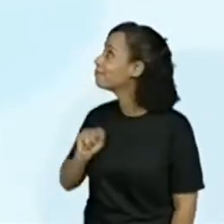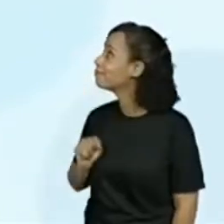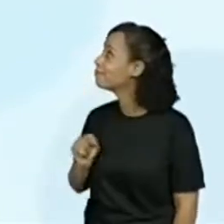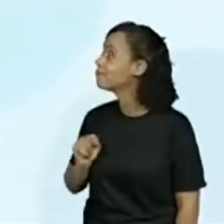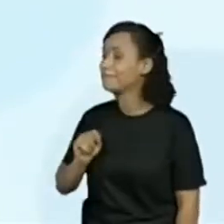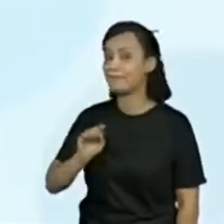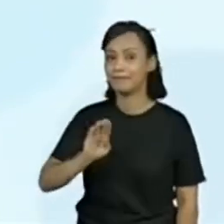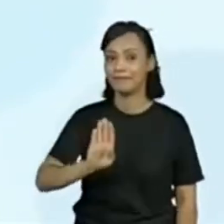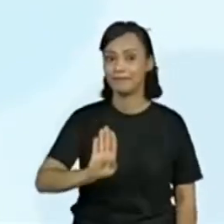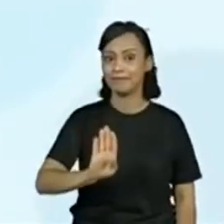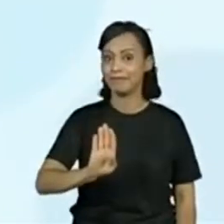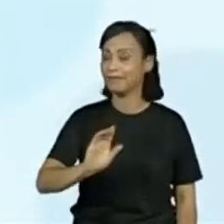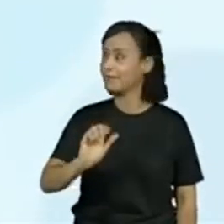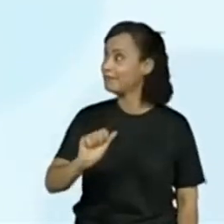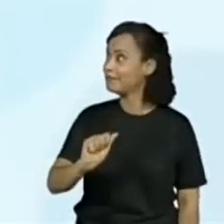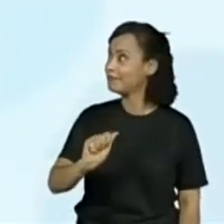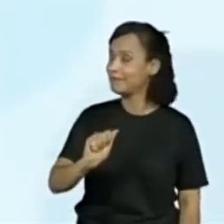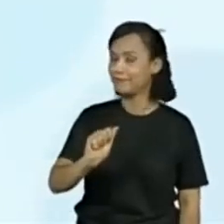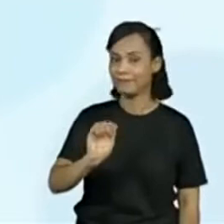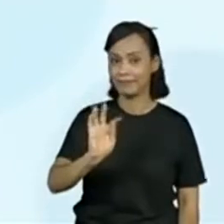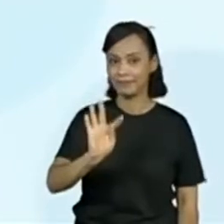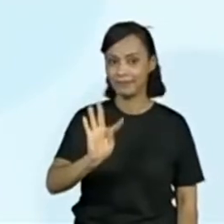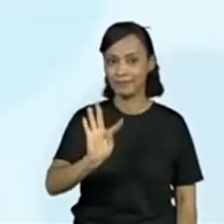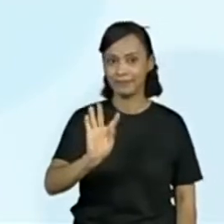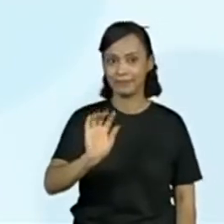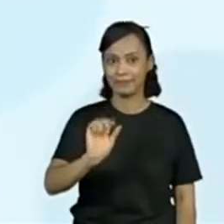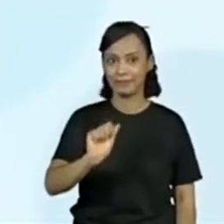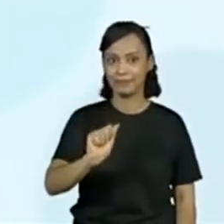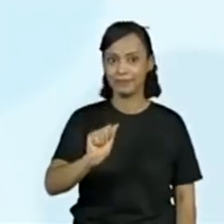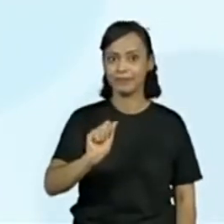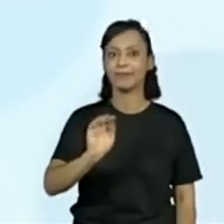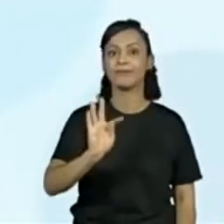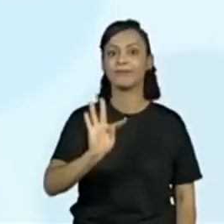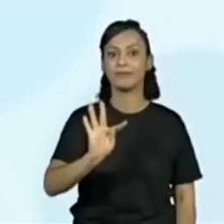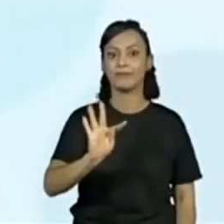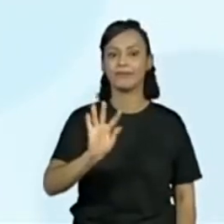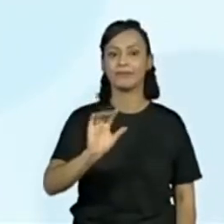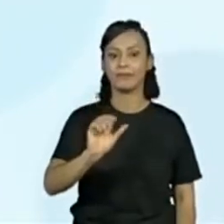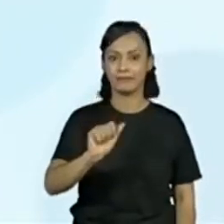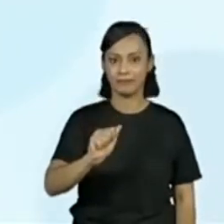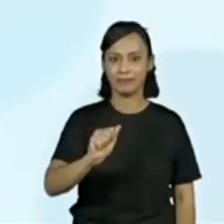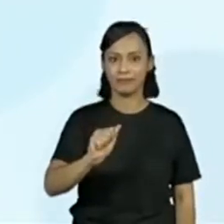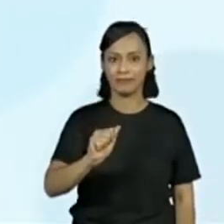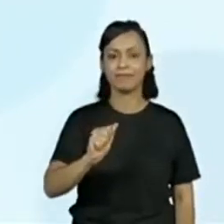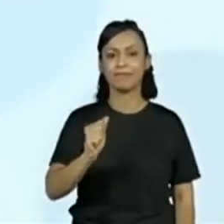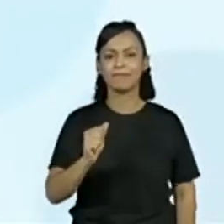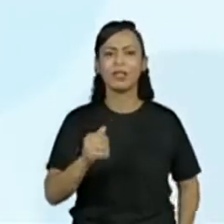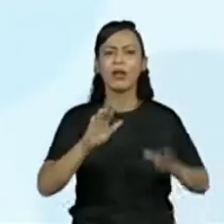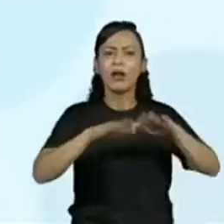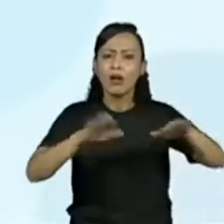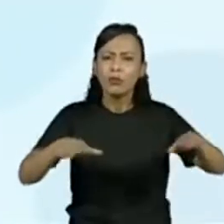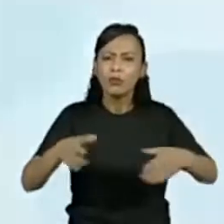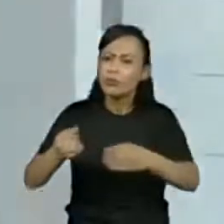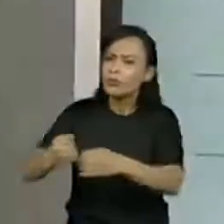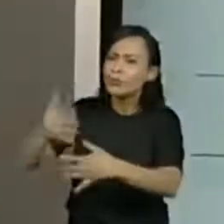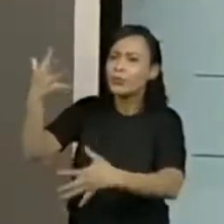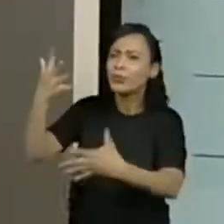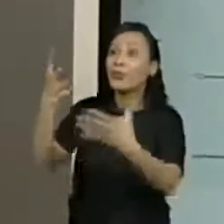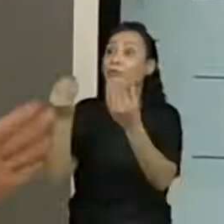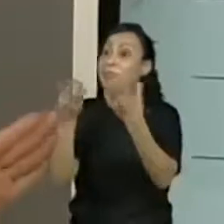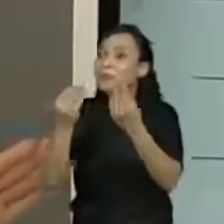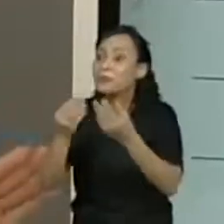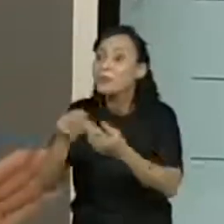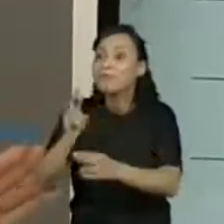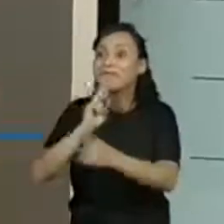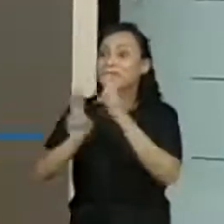ótimo dois tere a batata Fernanda Caio Lorenzo Anne Letícia aí na